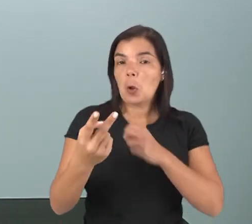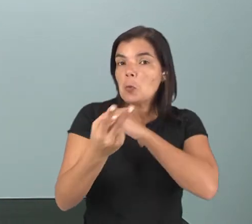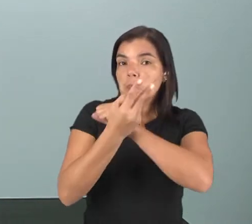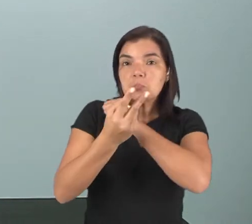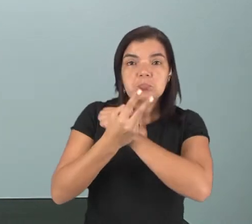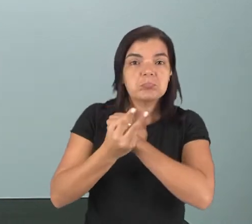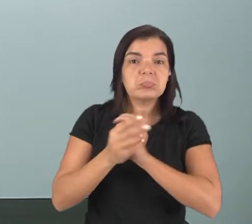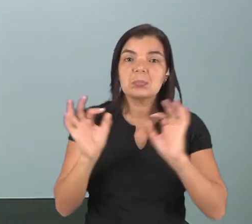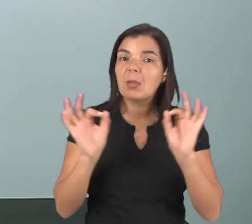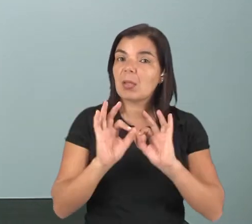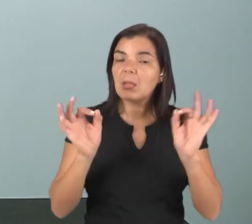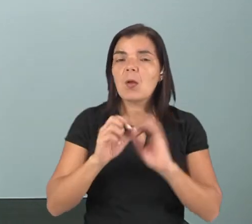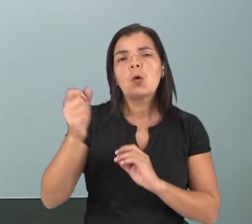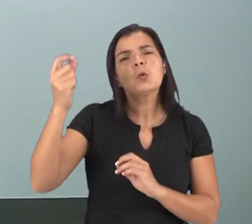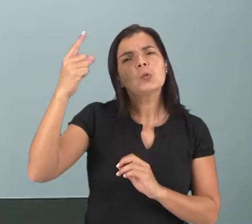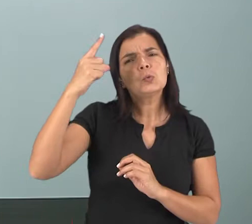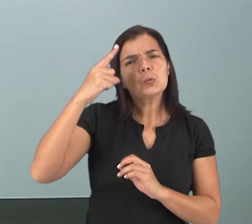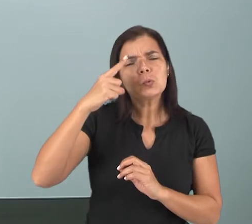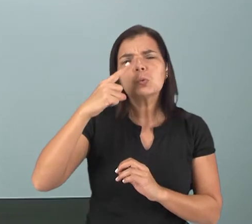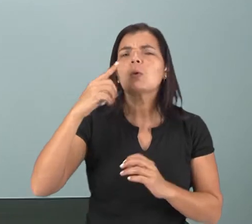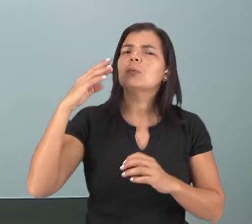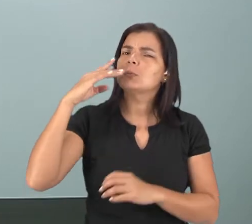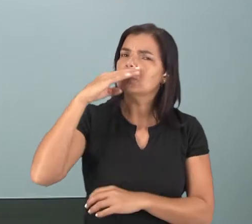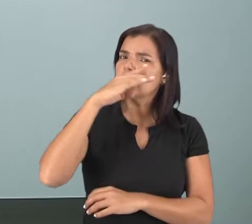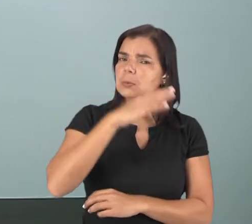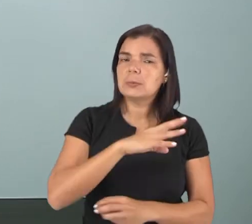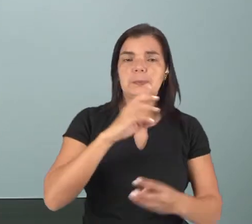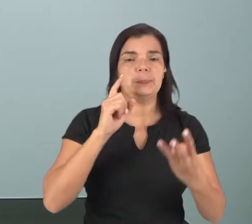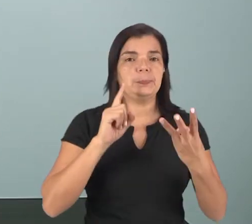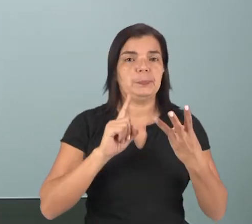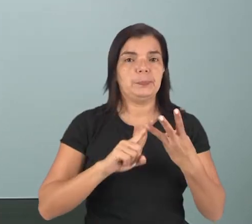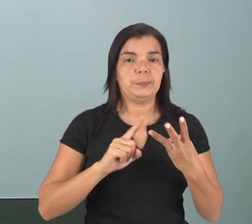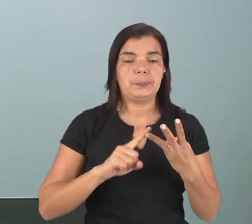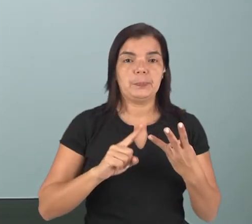nenhuma, então eles trabalhavam num sol muito quente. Tem o fator